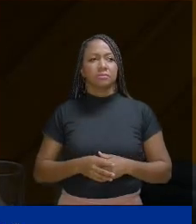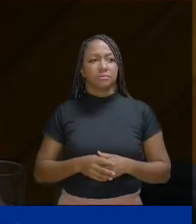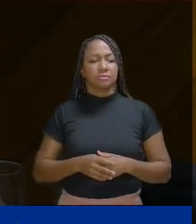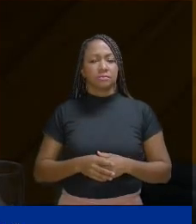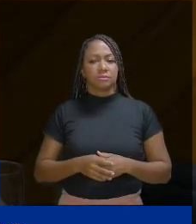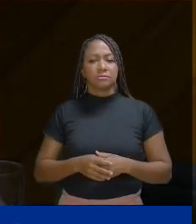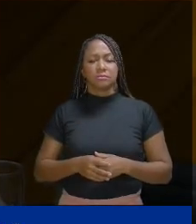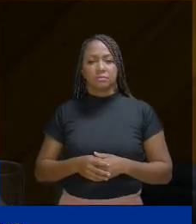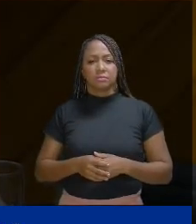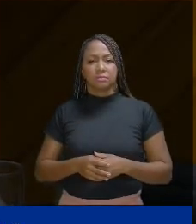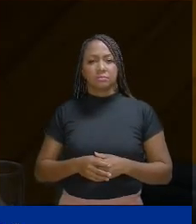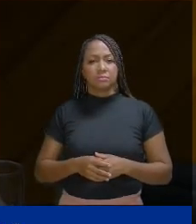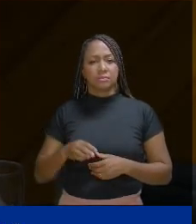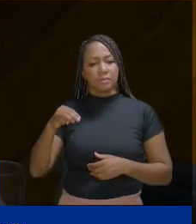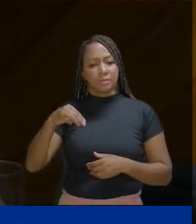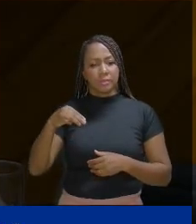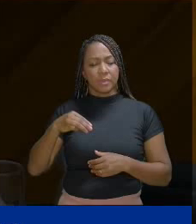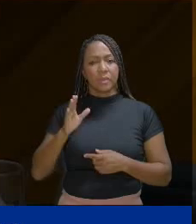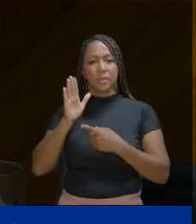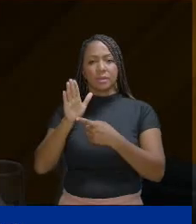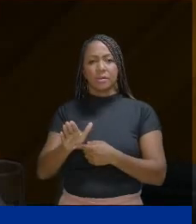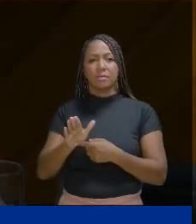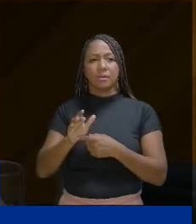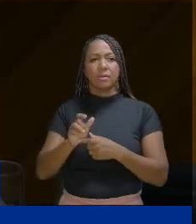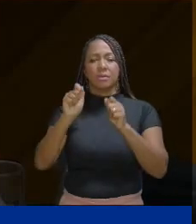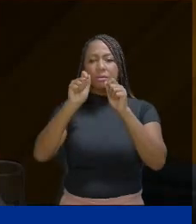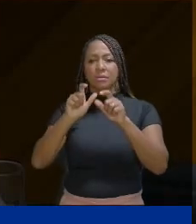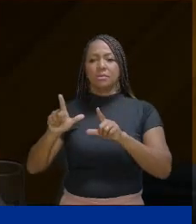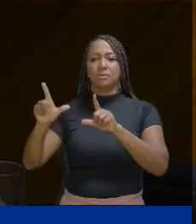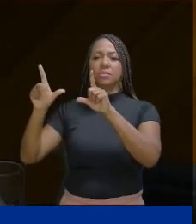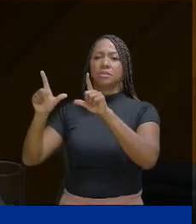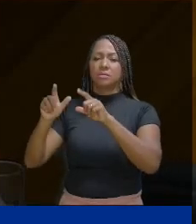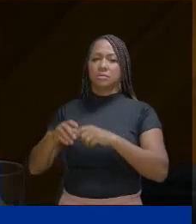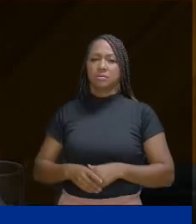técnica possa viabilizar a apresentação do slide.